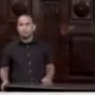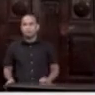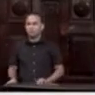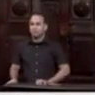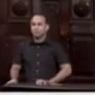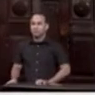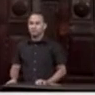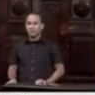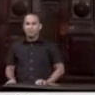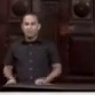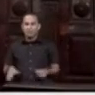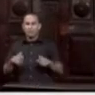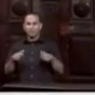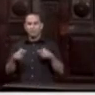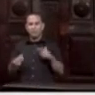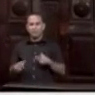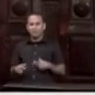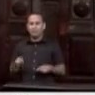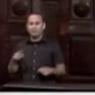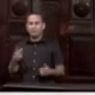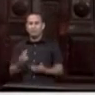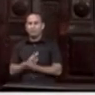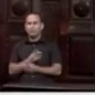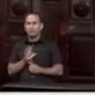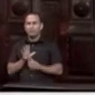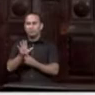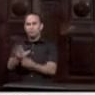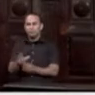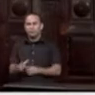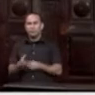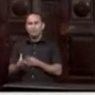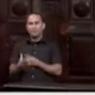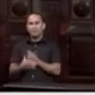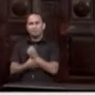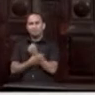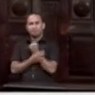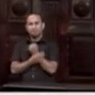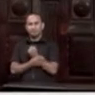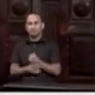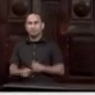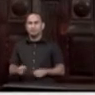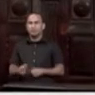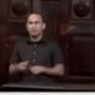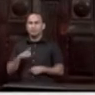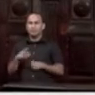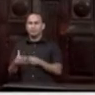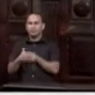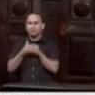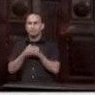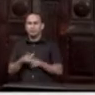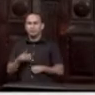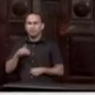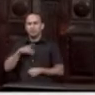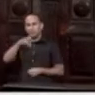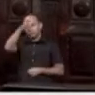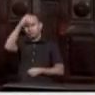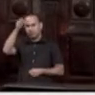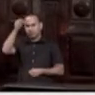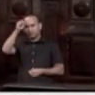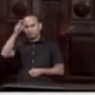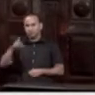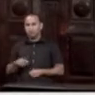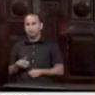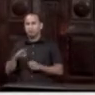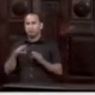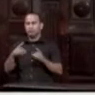essa modelagem proteja o interesse do cidadão, proteja o interesse do Estado e que possa, no mínimo, proteger que